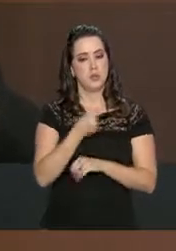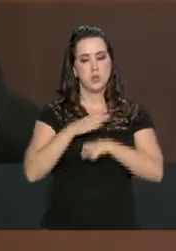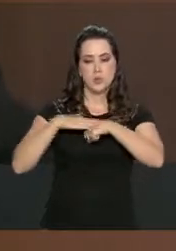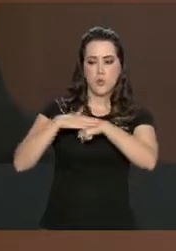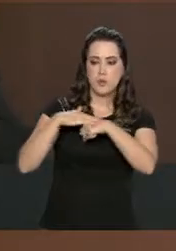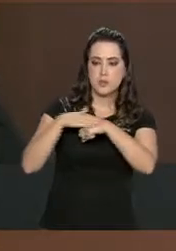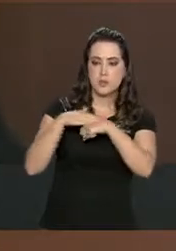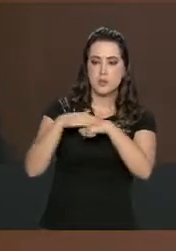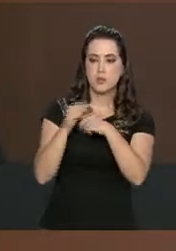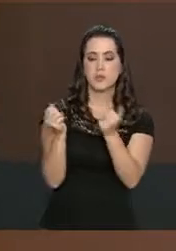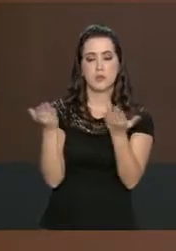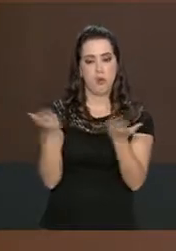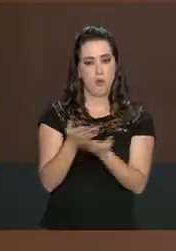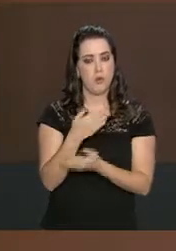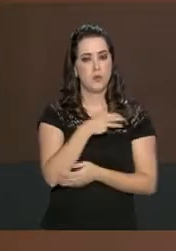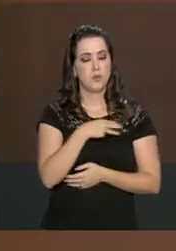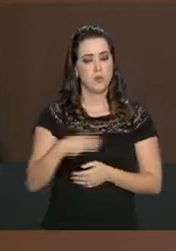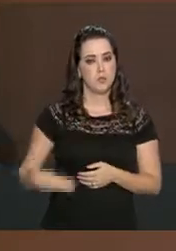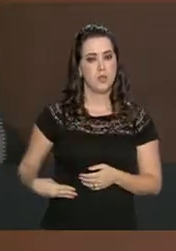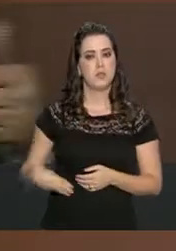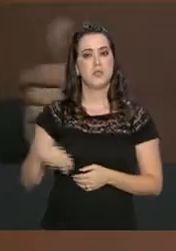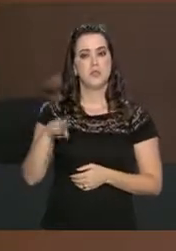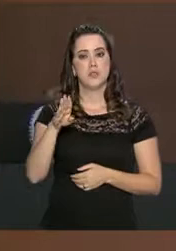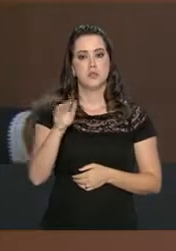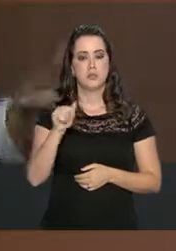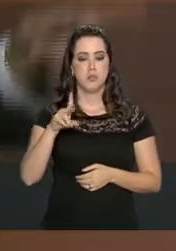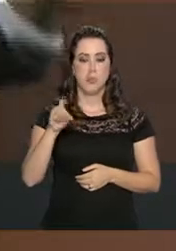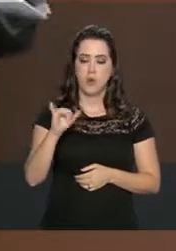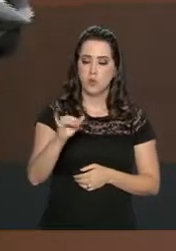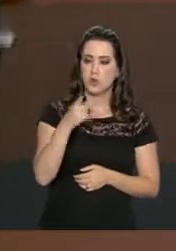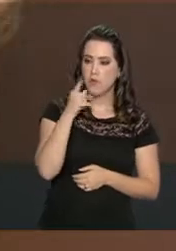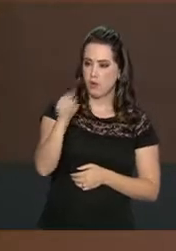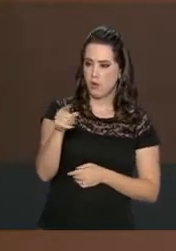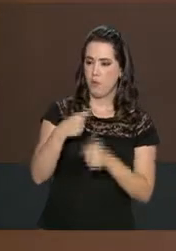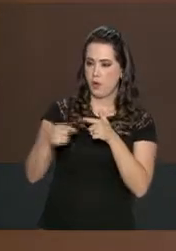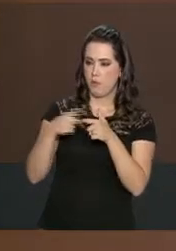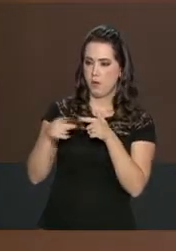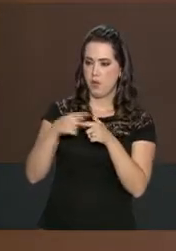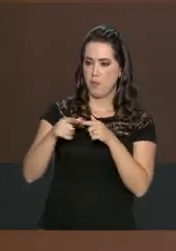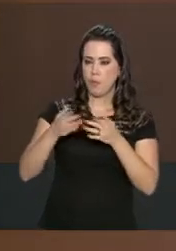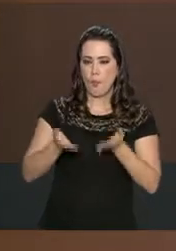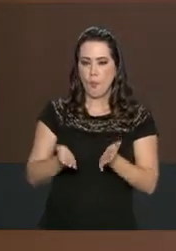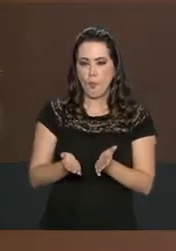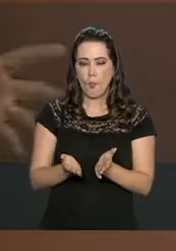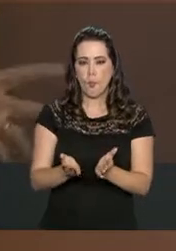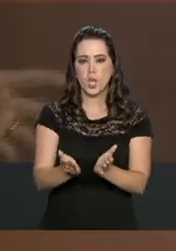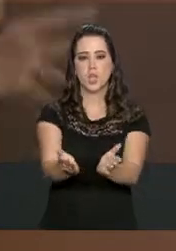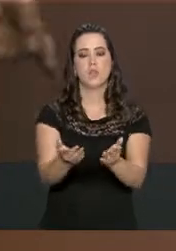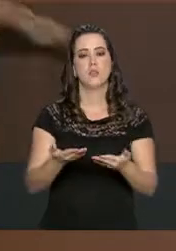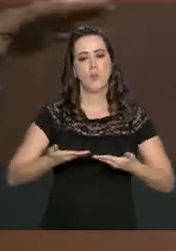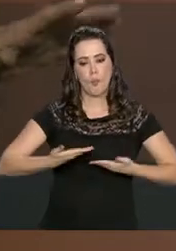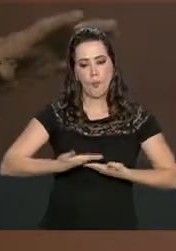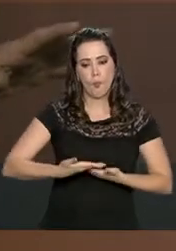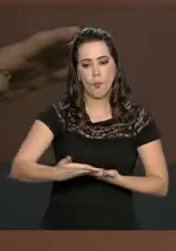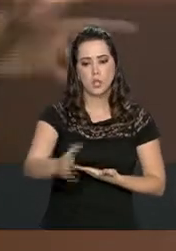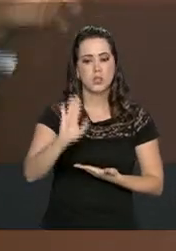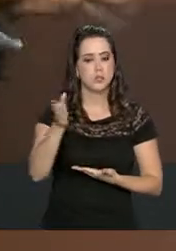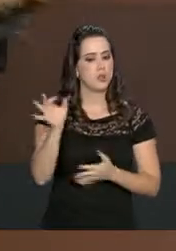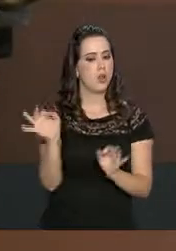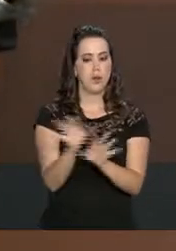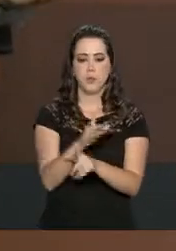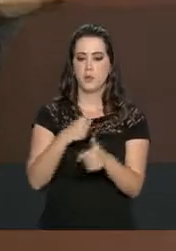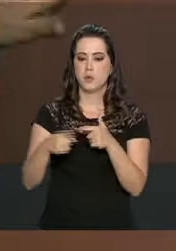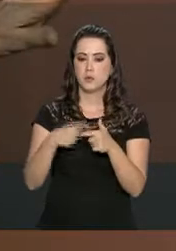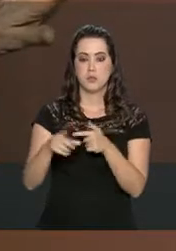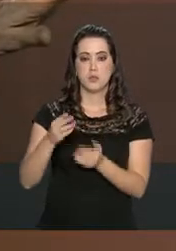com o ministro Baldi agora, ele me disse: olha, aquela questão do asfalto, aliás, o Daniel Vilela trabalhou muito nisso, a questão do asfalto já está resolvida,